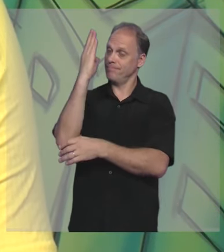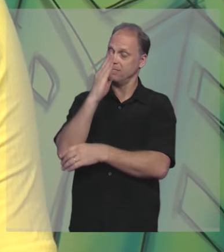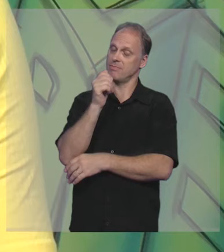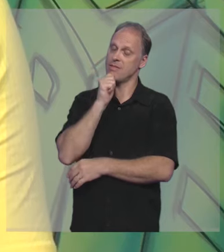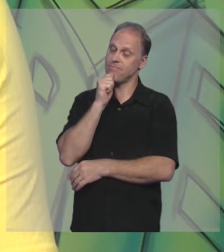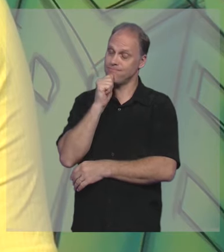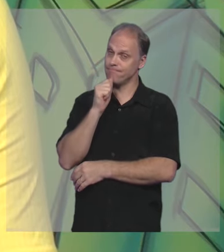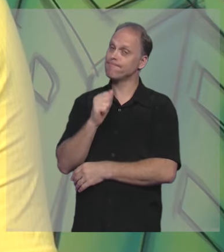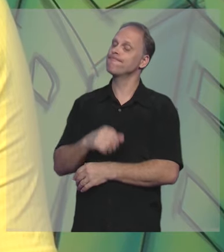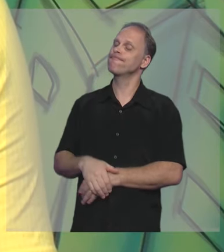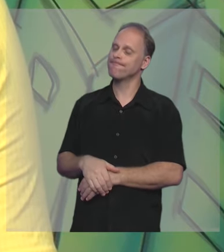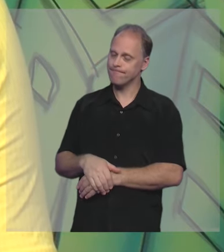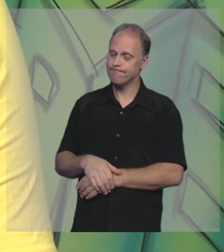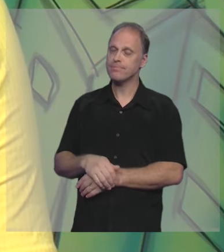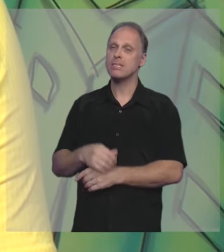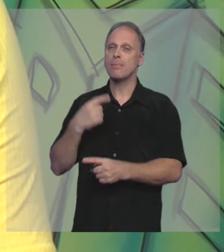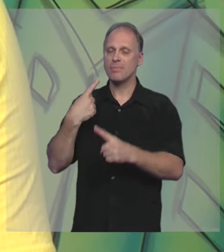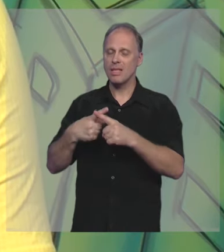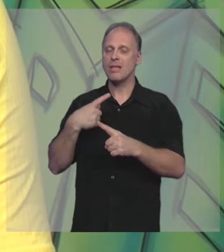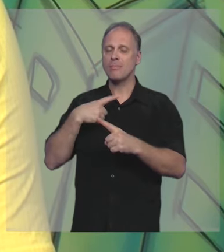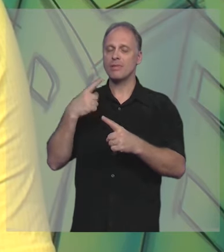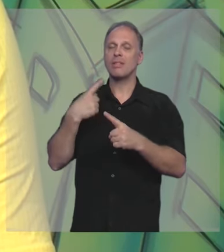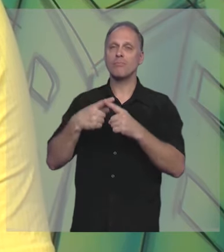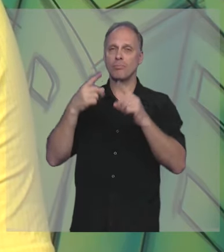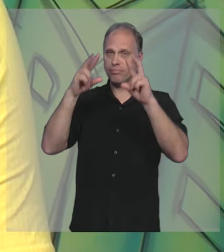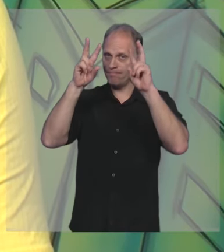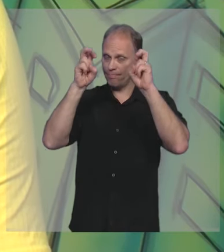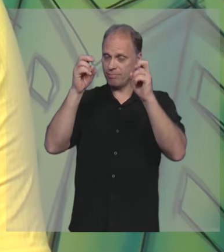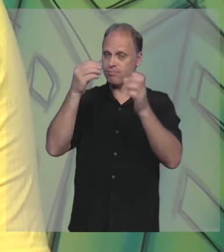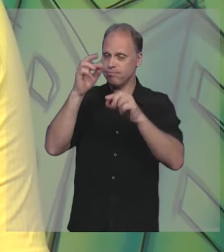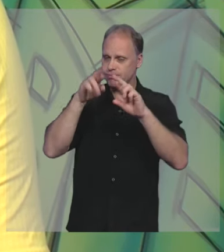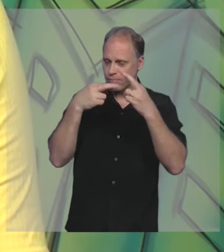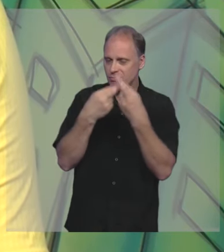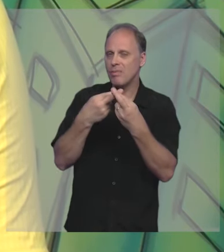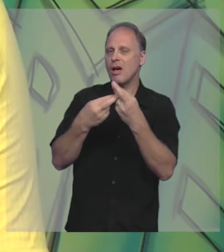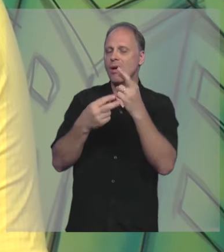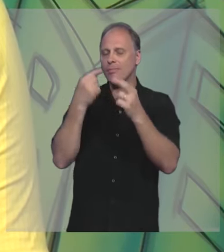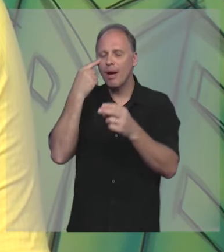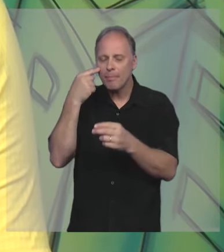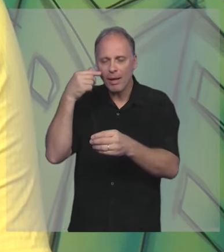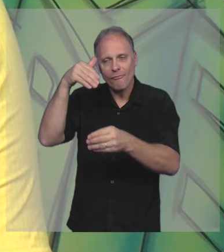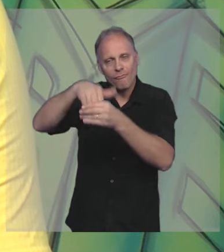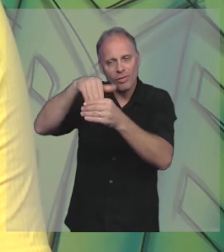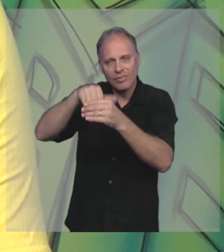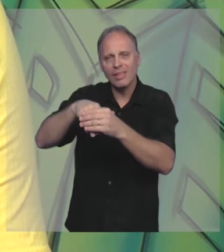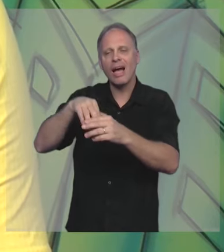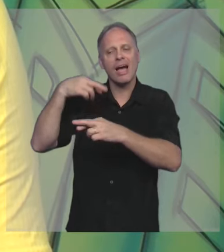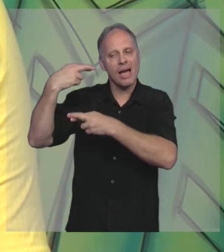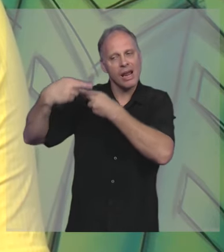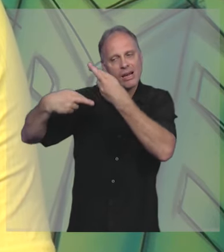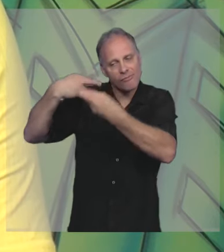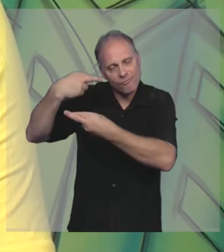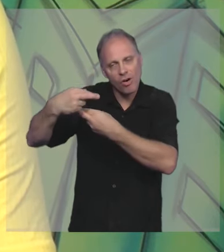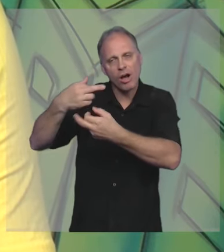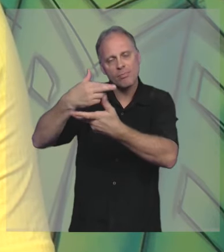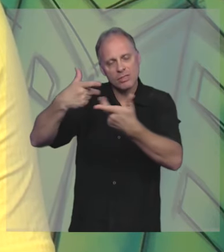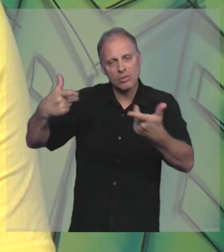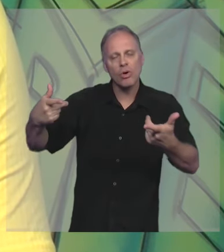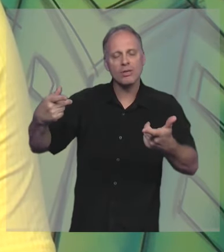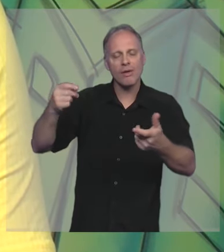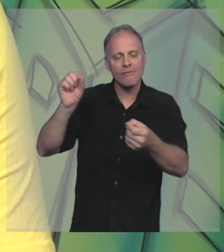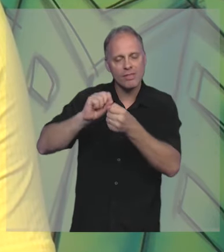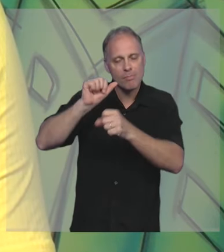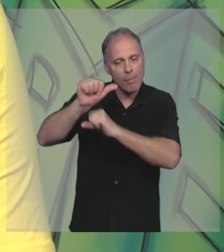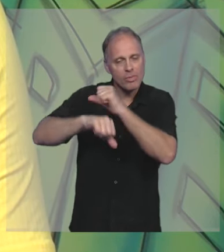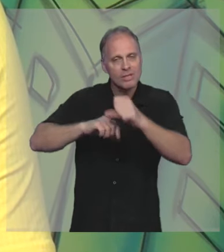Brasil. Óbvio, nós temos em pauta várias reformas, né, que estão para ser votadas, aprovadas. Isso faz muitas